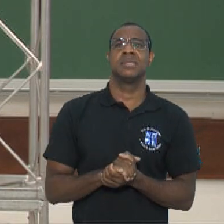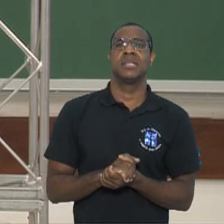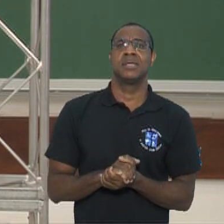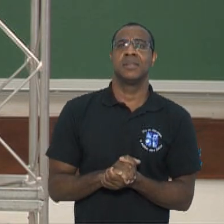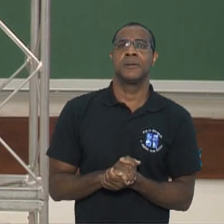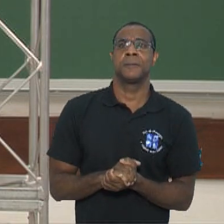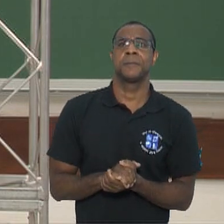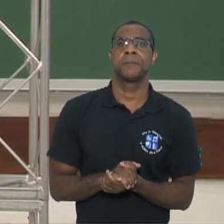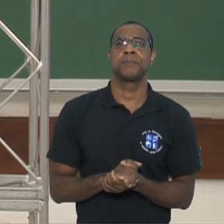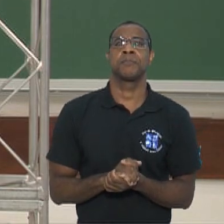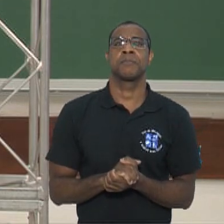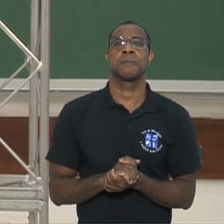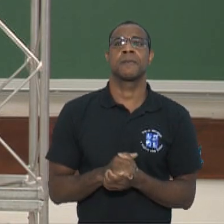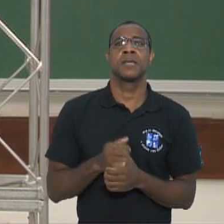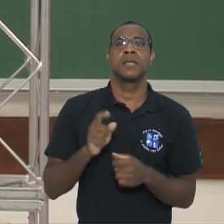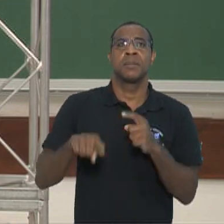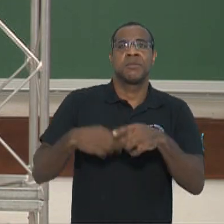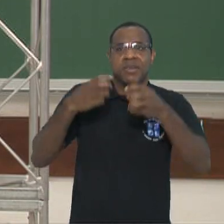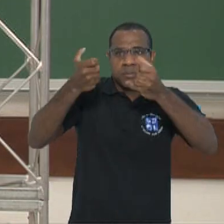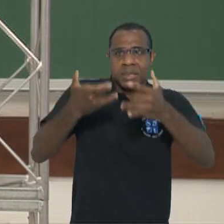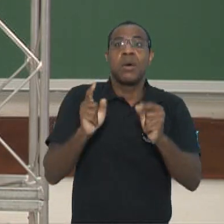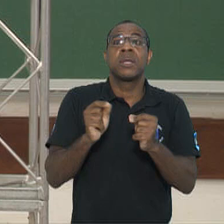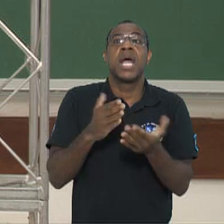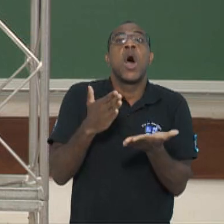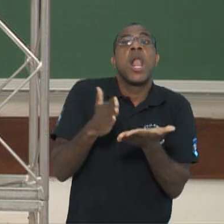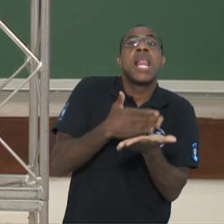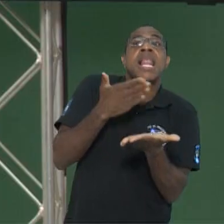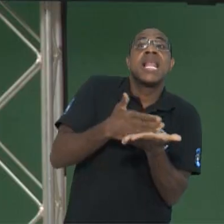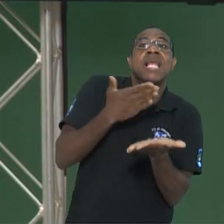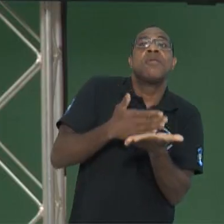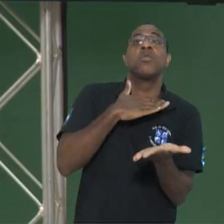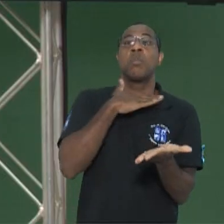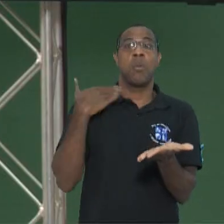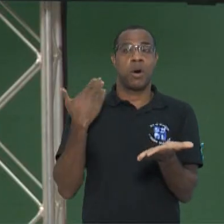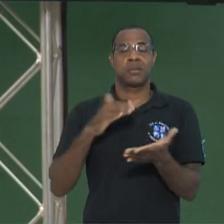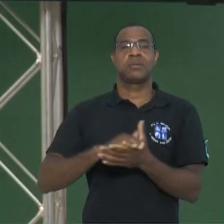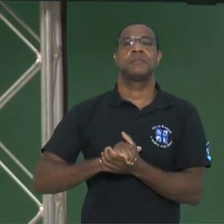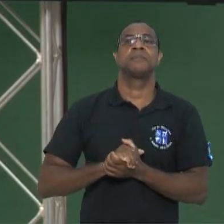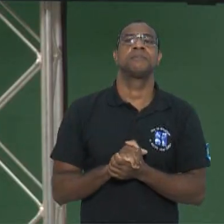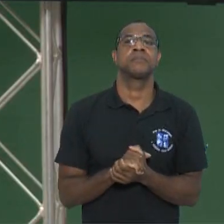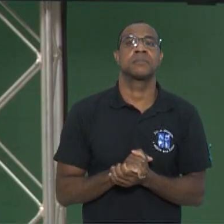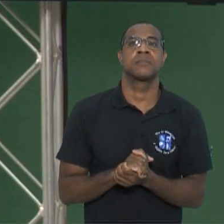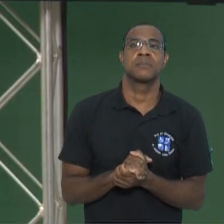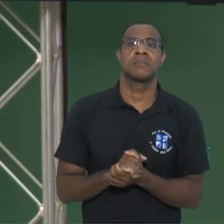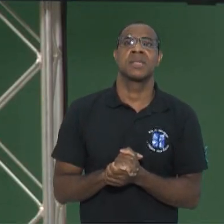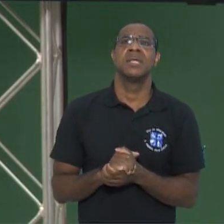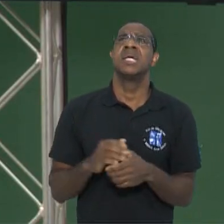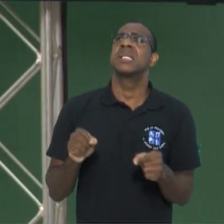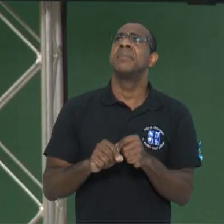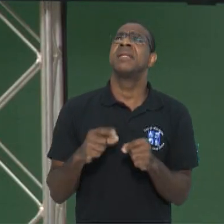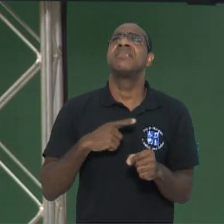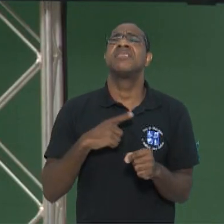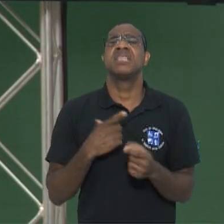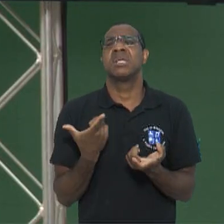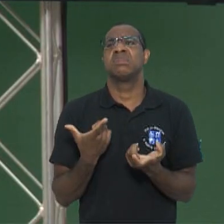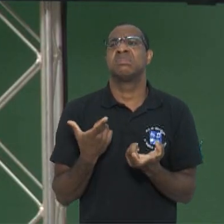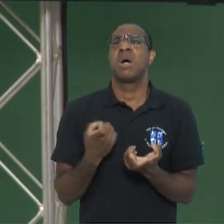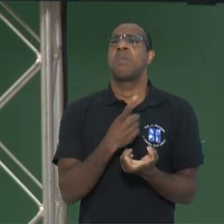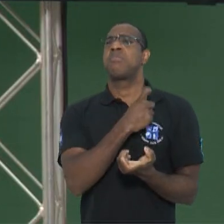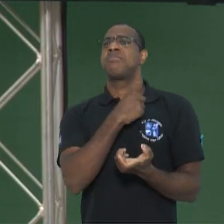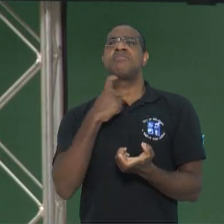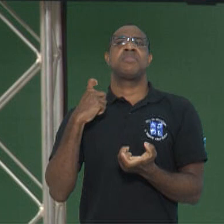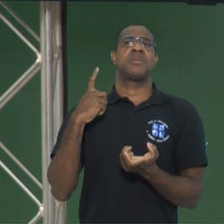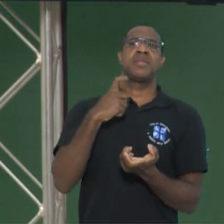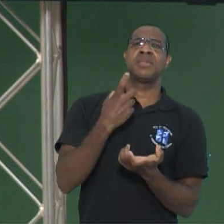Daqui a pouquinho eu vou falar também do livro dos mortos, e passavam uma espécie de perfume, algumas essências